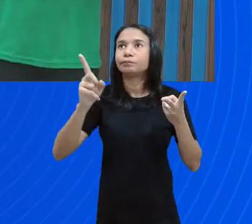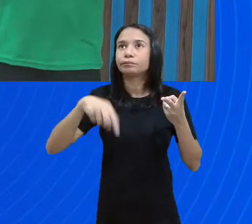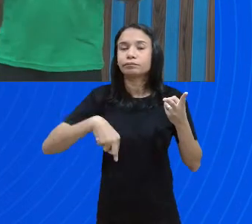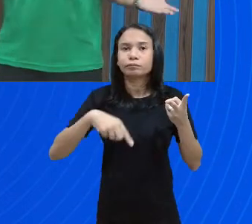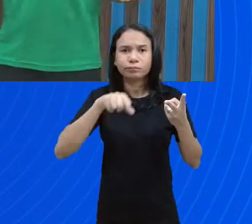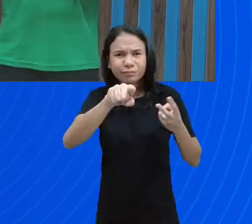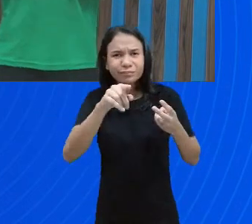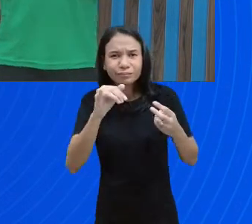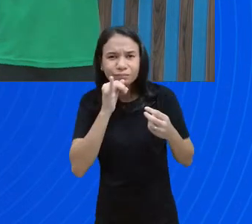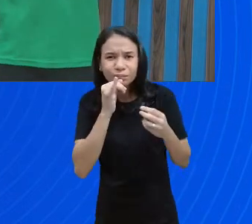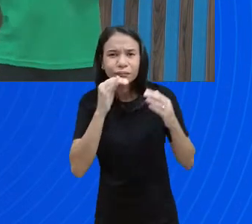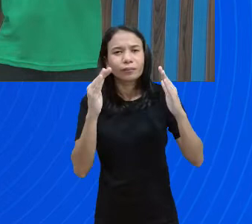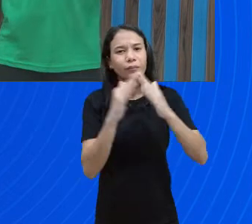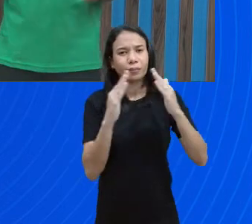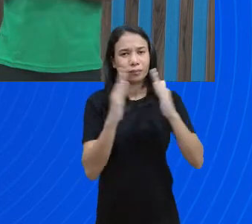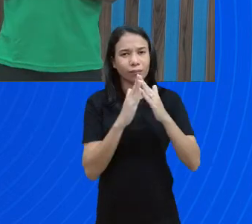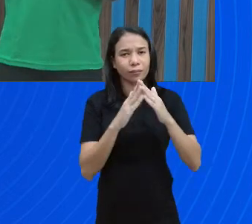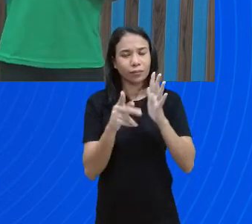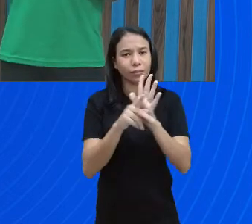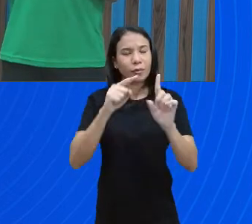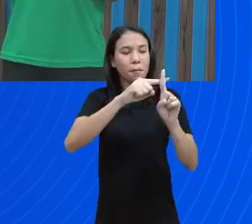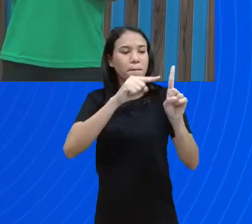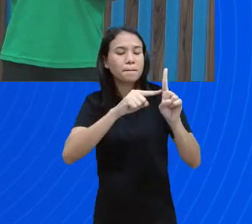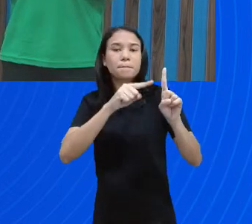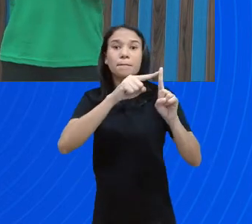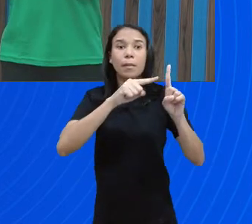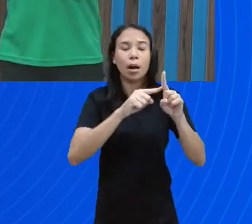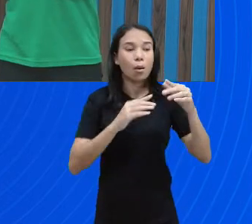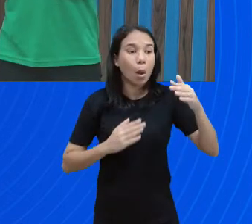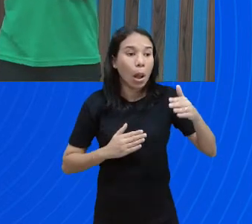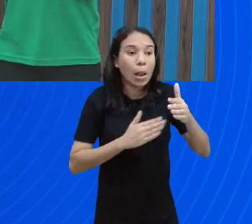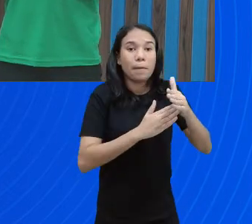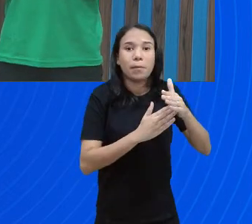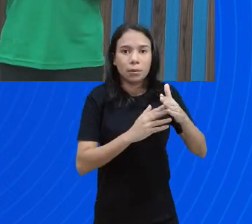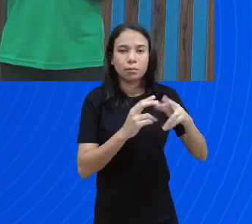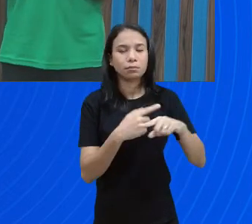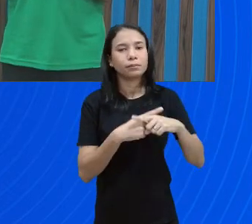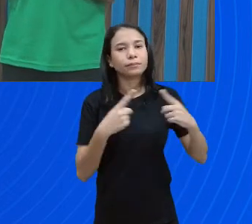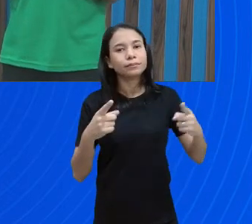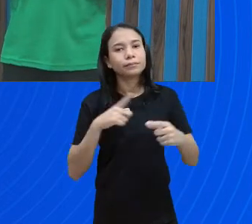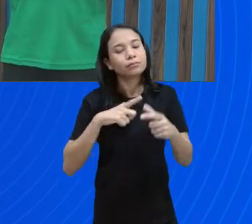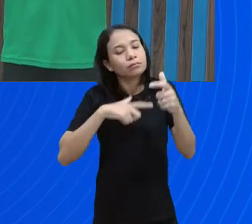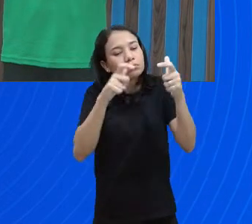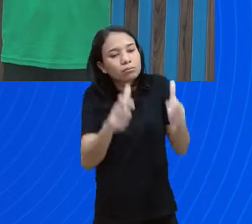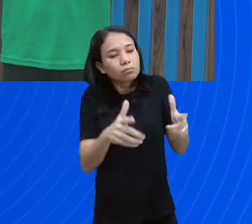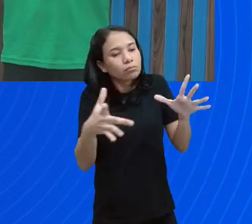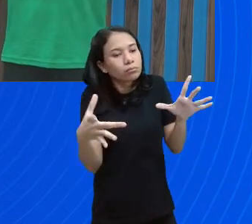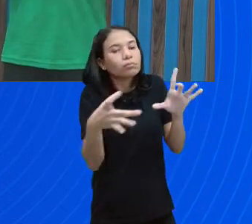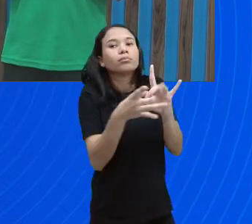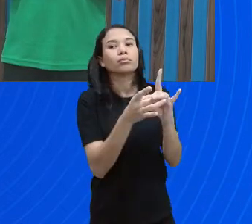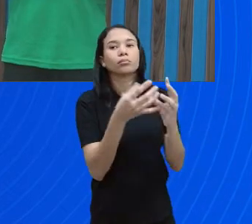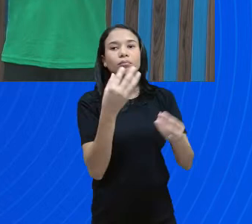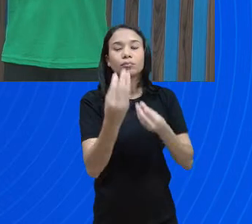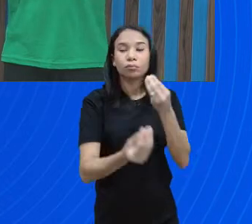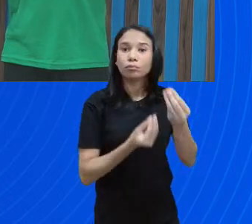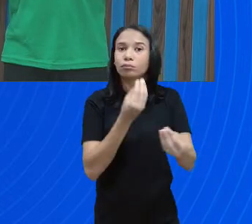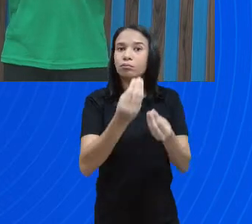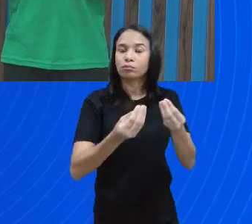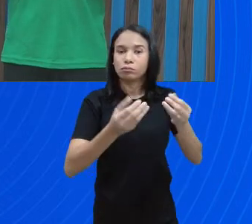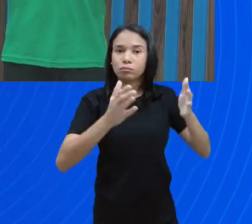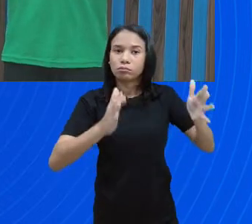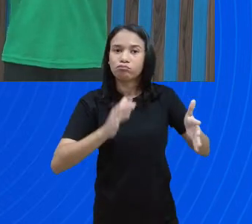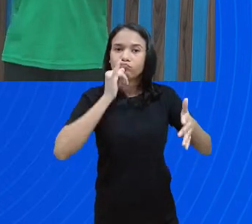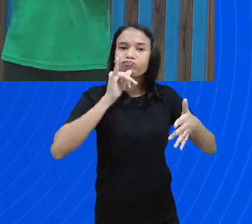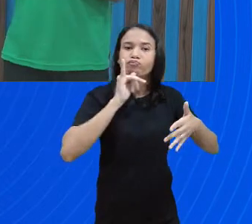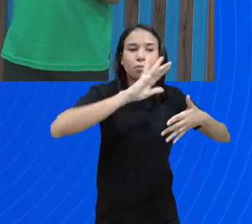até na sua casa, né? Até no nosso bairro. Né? Mas nesse sentido que a gente está falando aqui, o território ele está a nível, né? A nível de